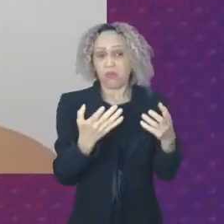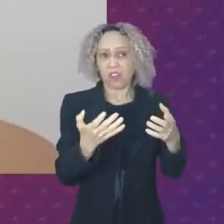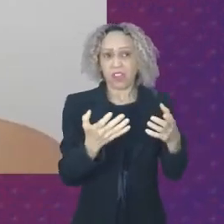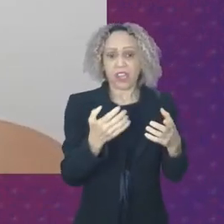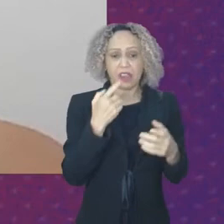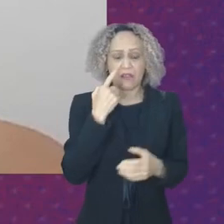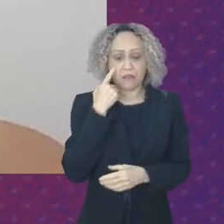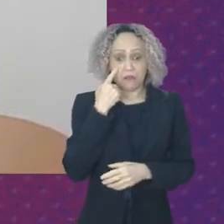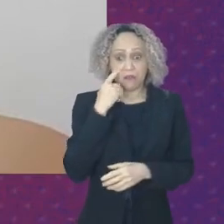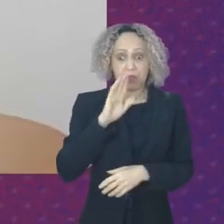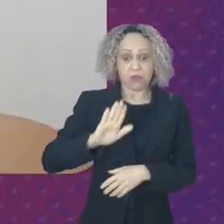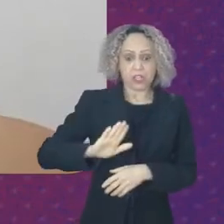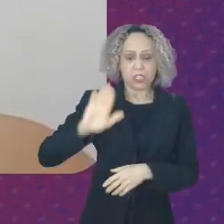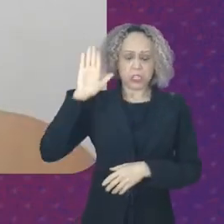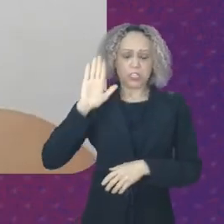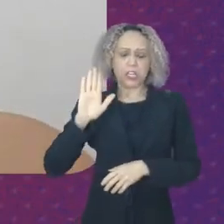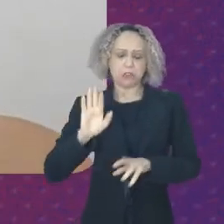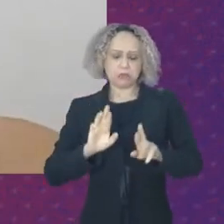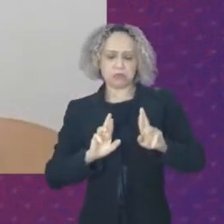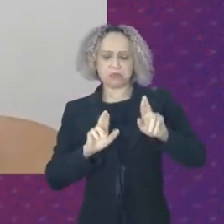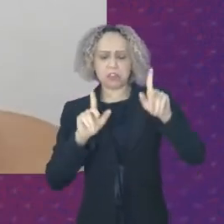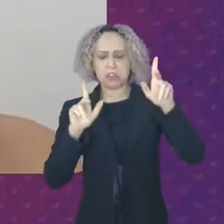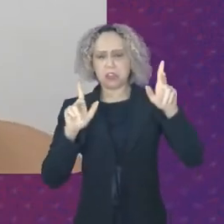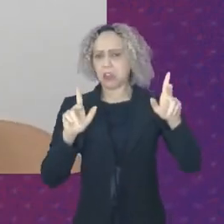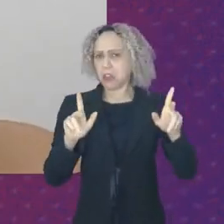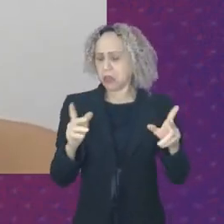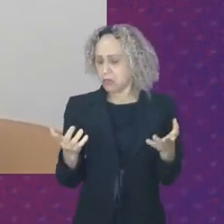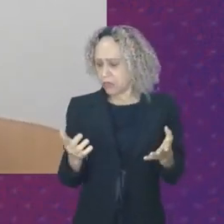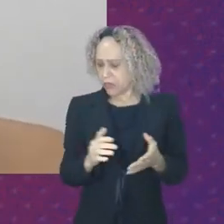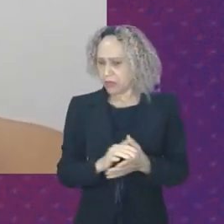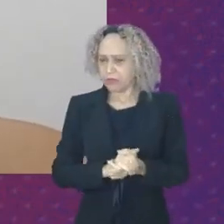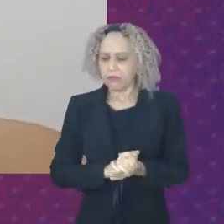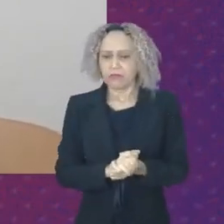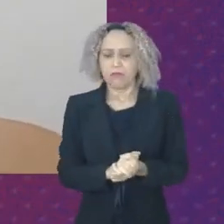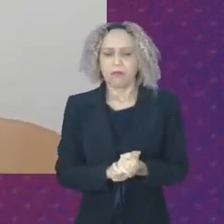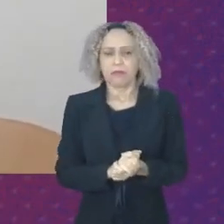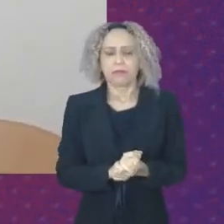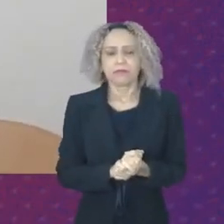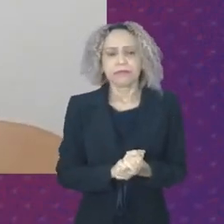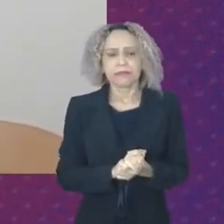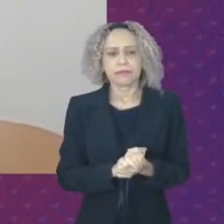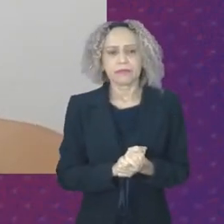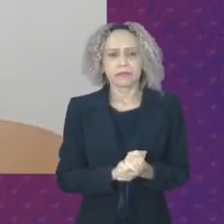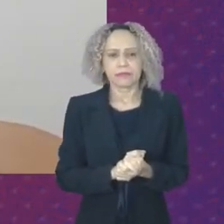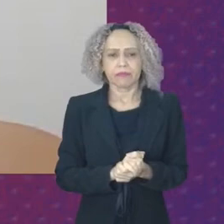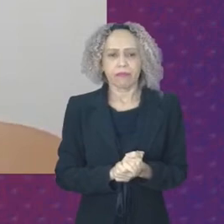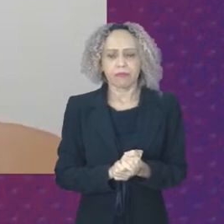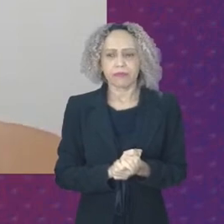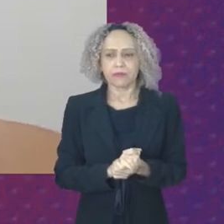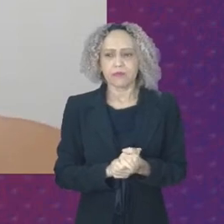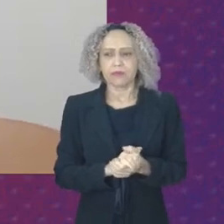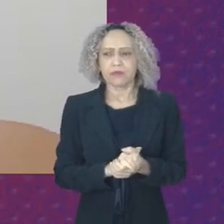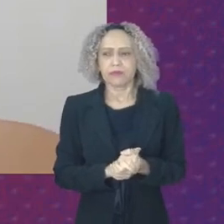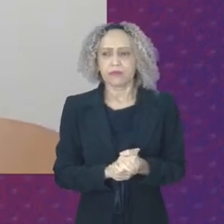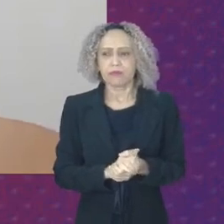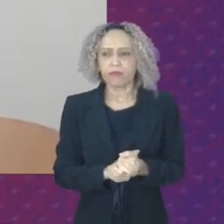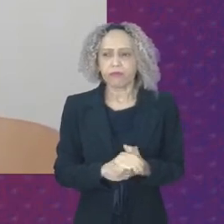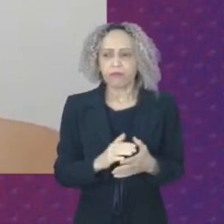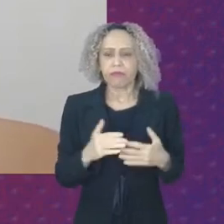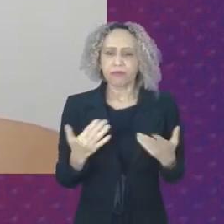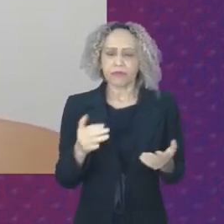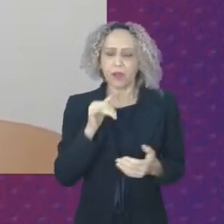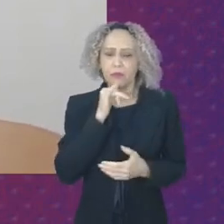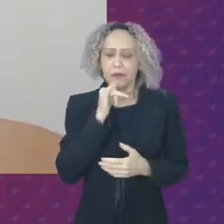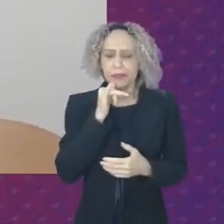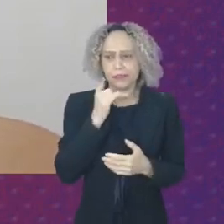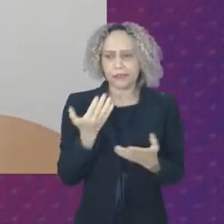mais de um arquétipo, reforçando aqui. E aí, normalmente, ele se encaixa nessa lógica, assim, eu vou